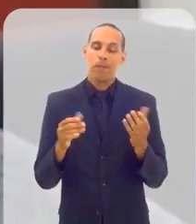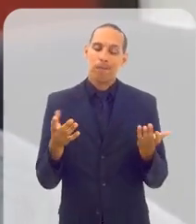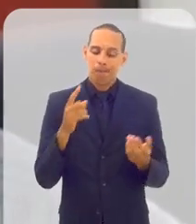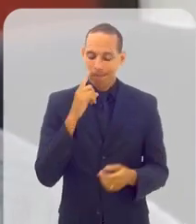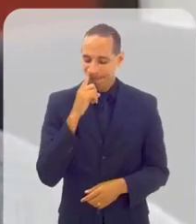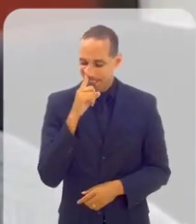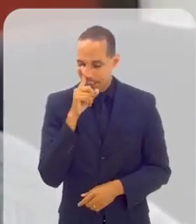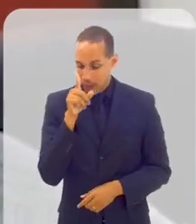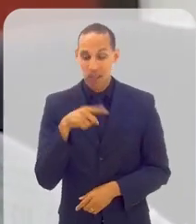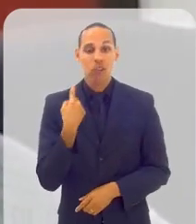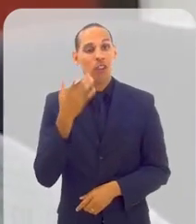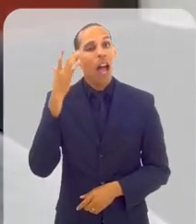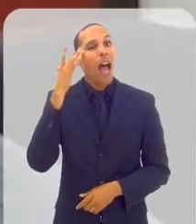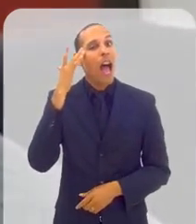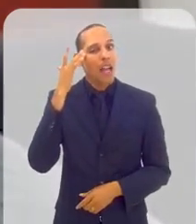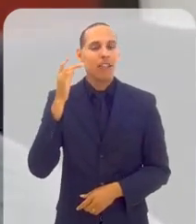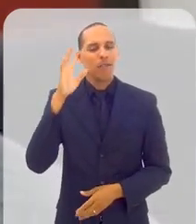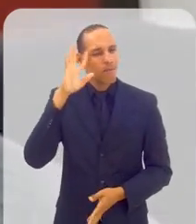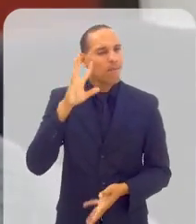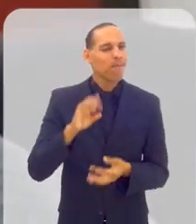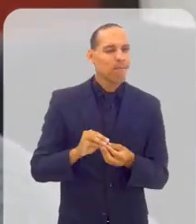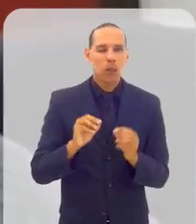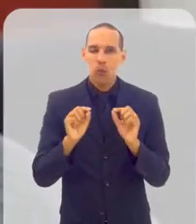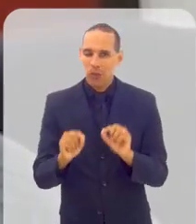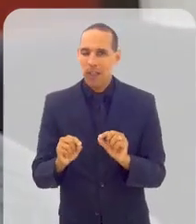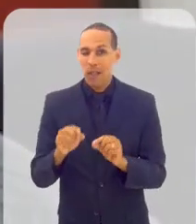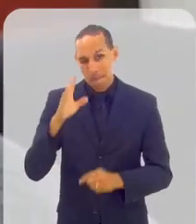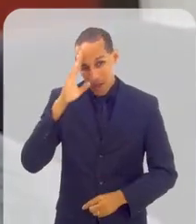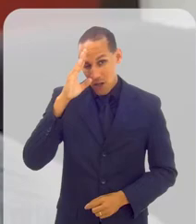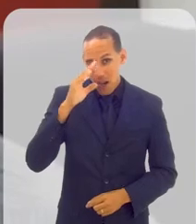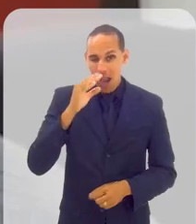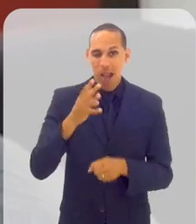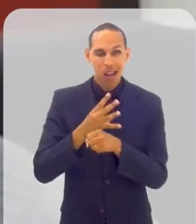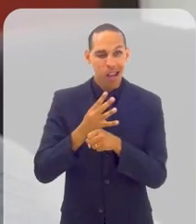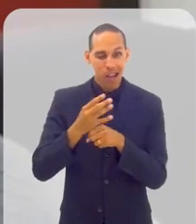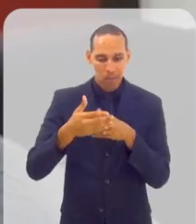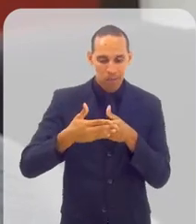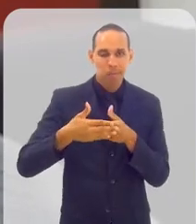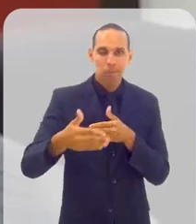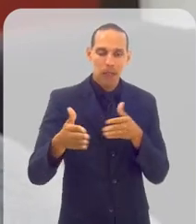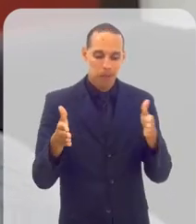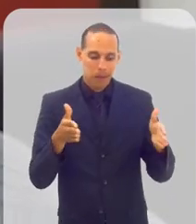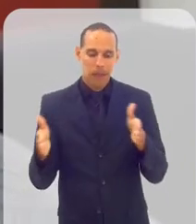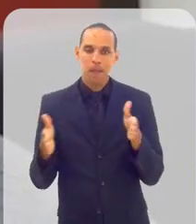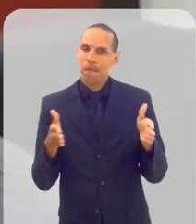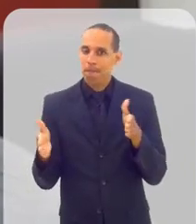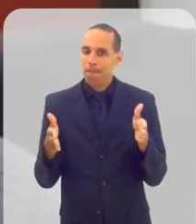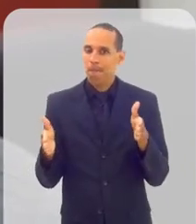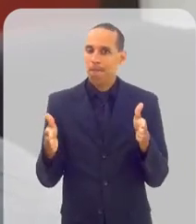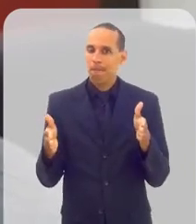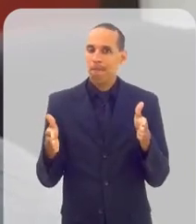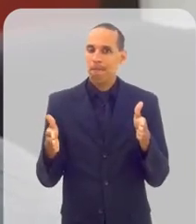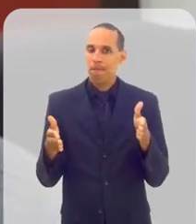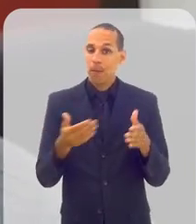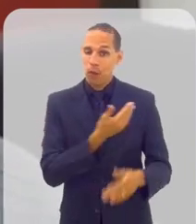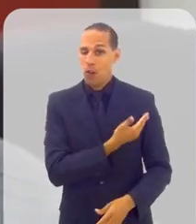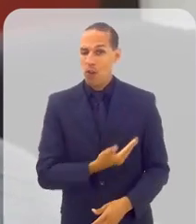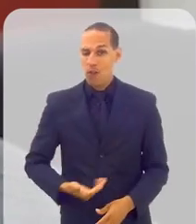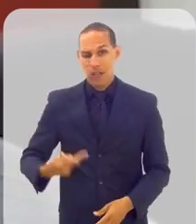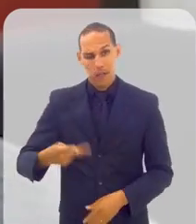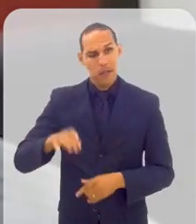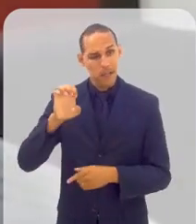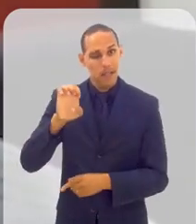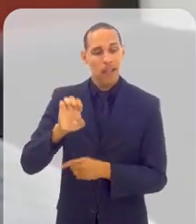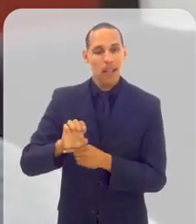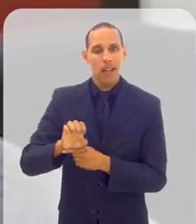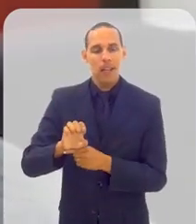Logo, a gente entende que a prioridade dos próximos 4 anos, a nível de